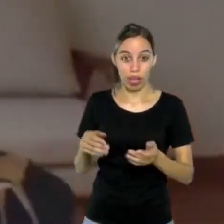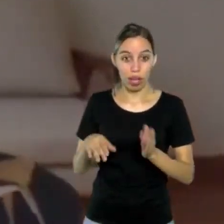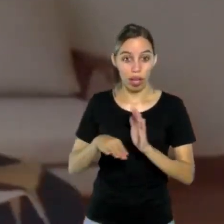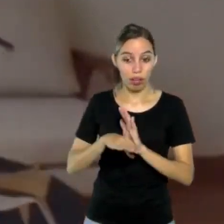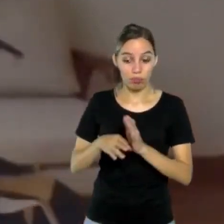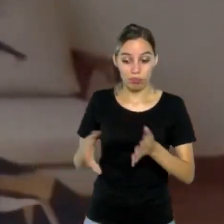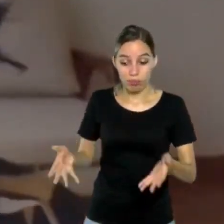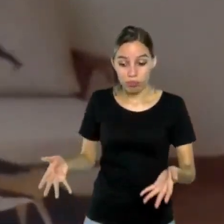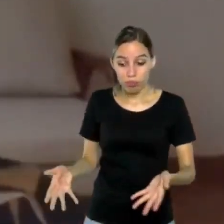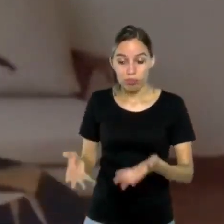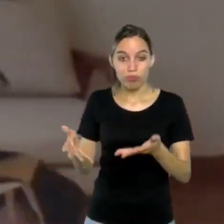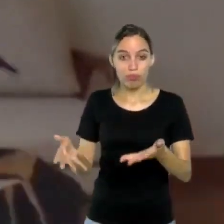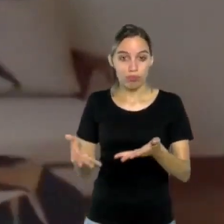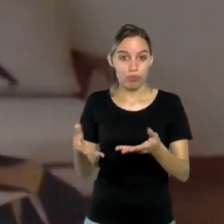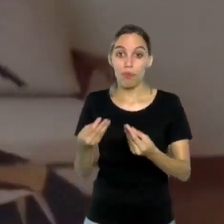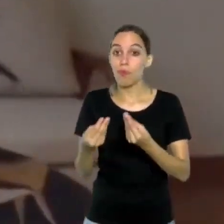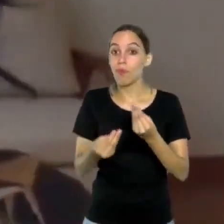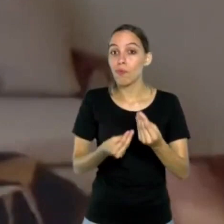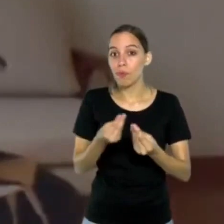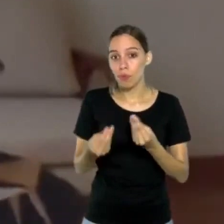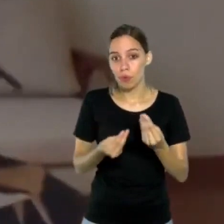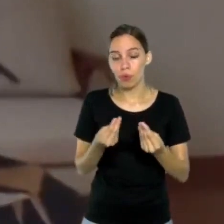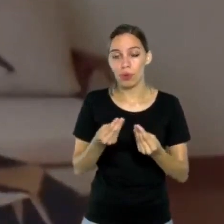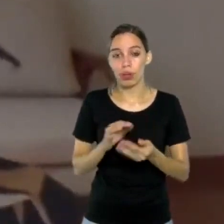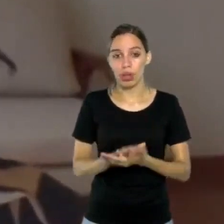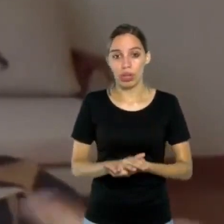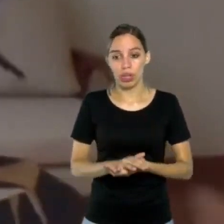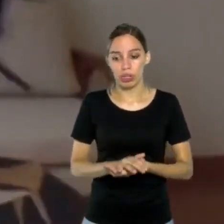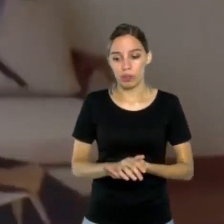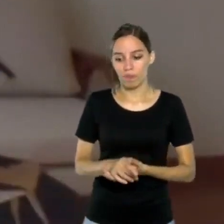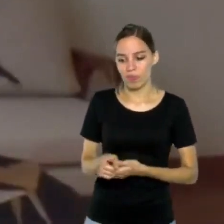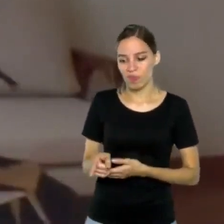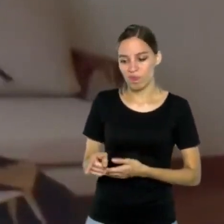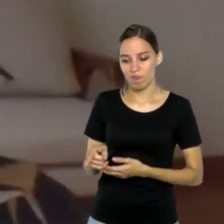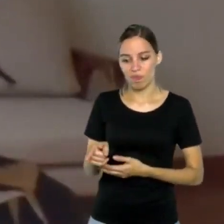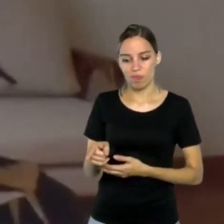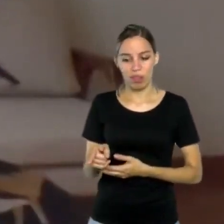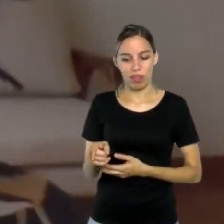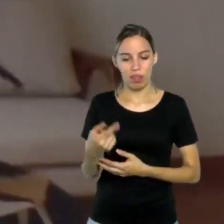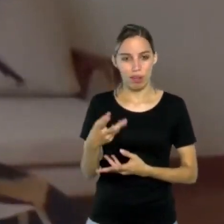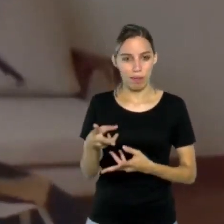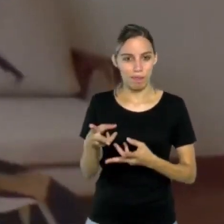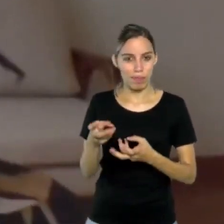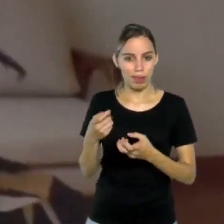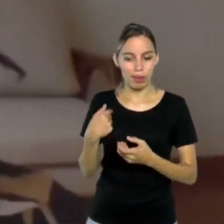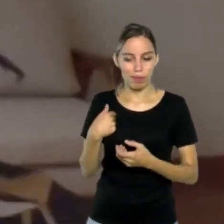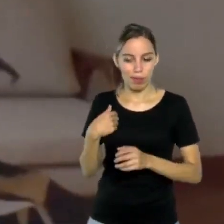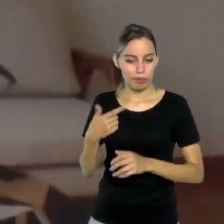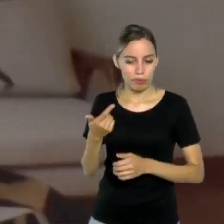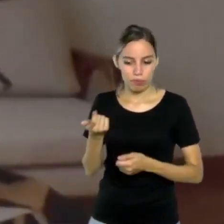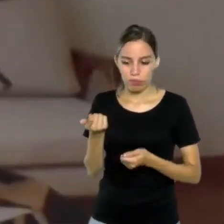né? Ou onde é que você não tem como ajudar e que elas é que vão fazer isso mesmo, né?